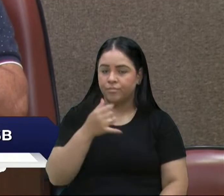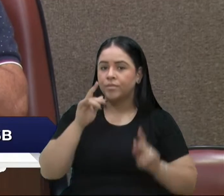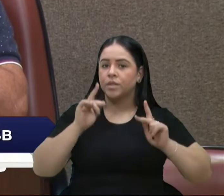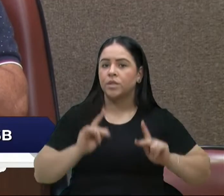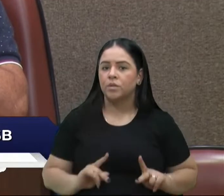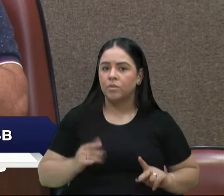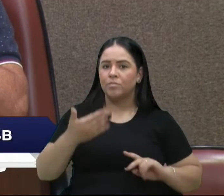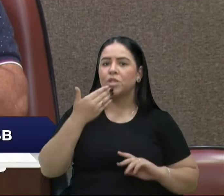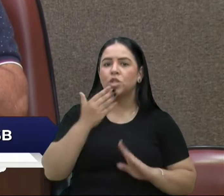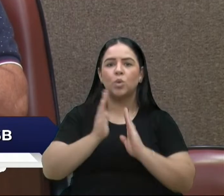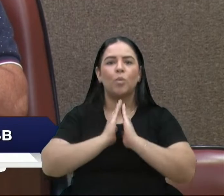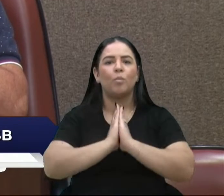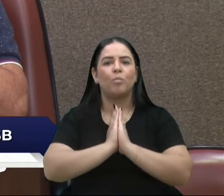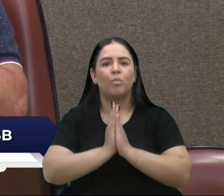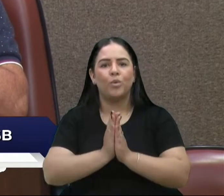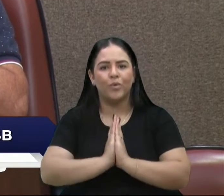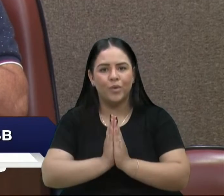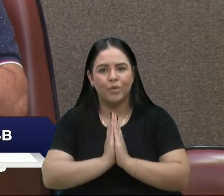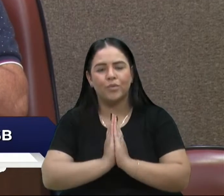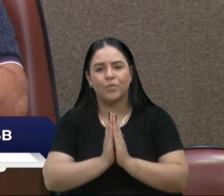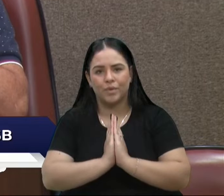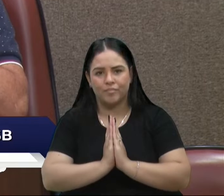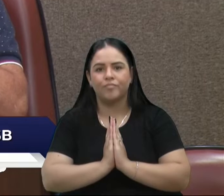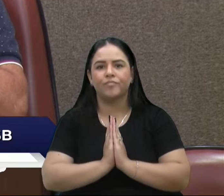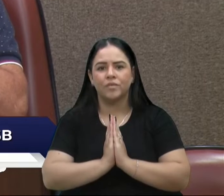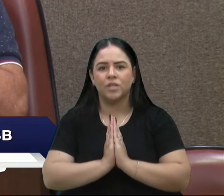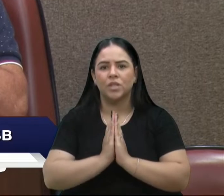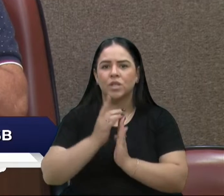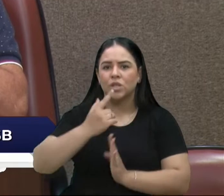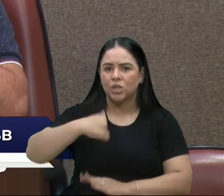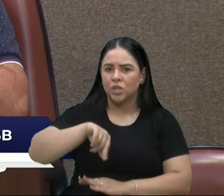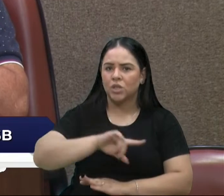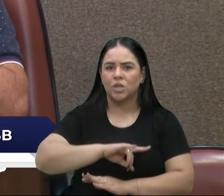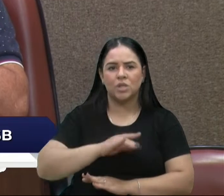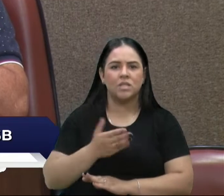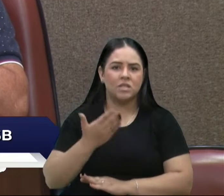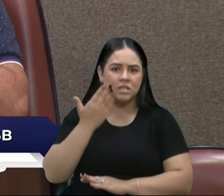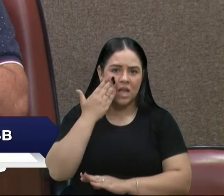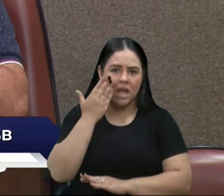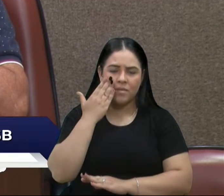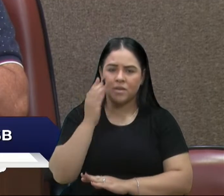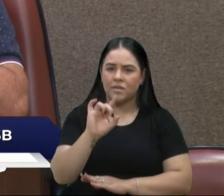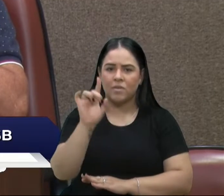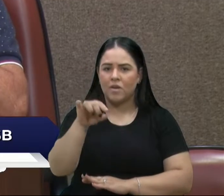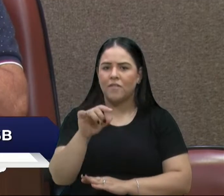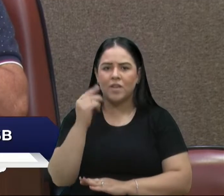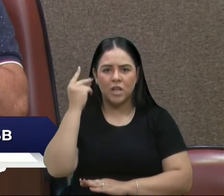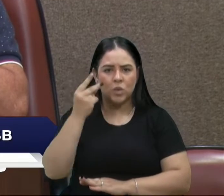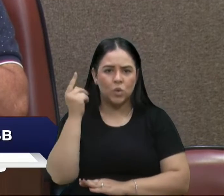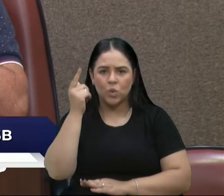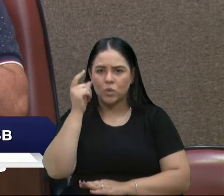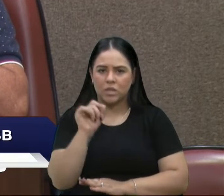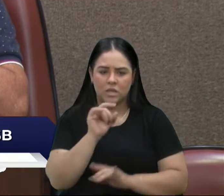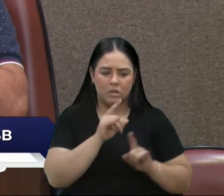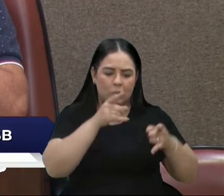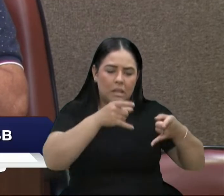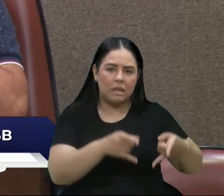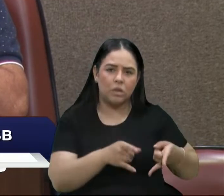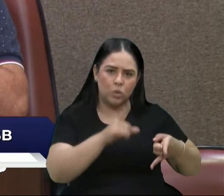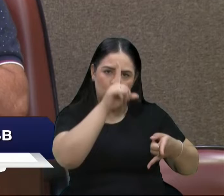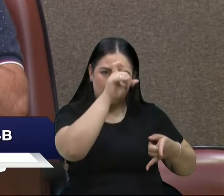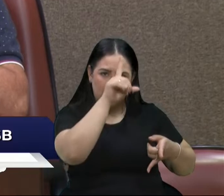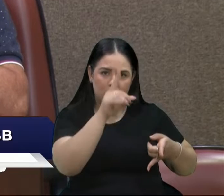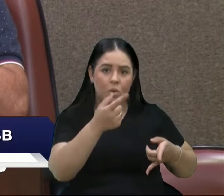pessoas pedindo, por favor, e nós sabemos que não é o vereador que vai conseguir o leito, não é o vereador. A